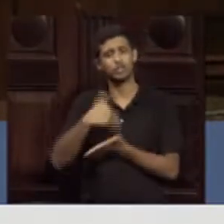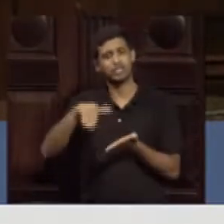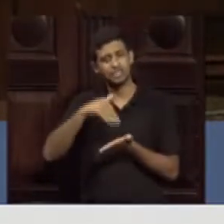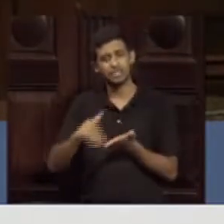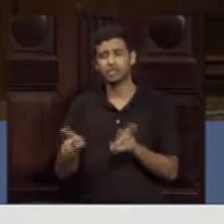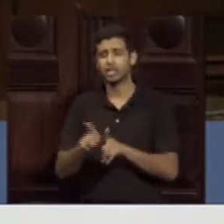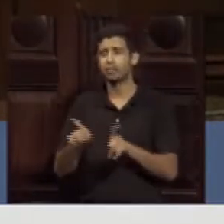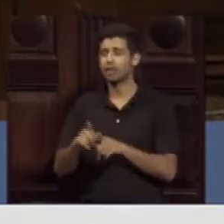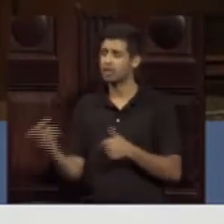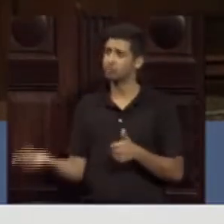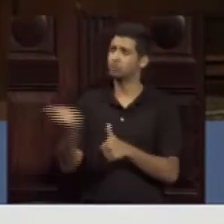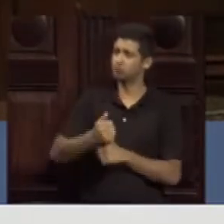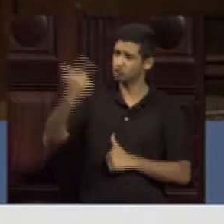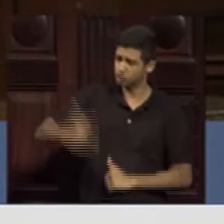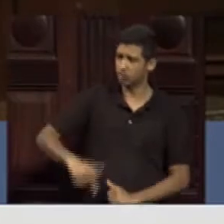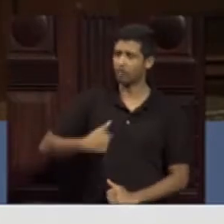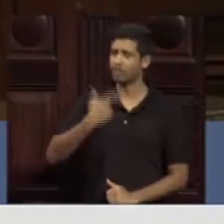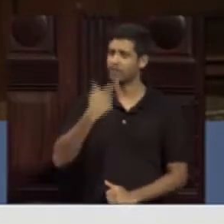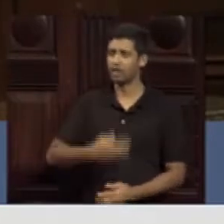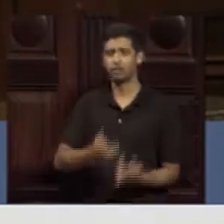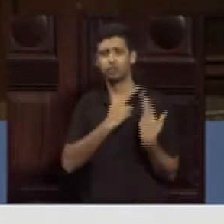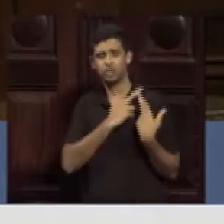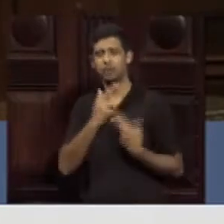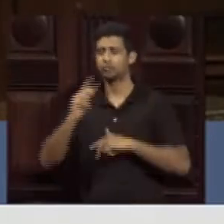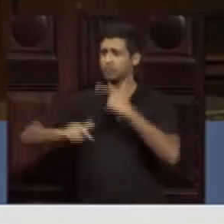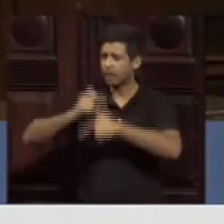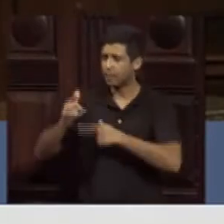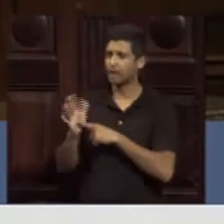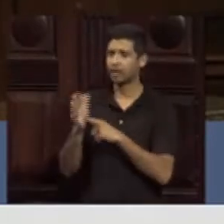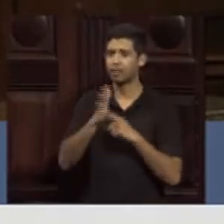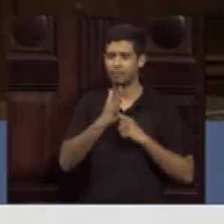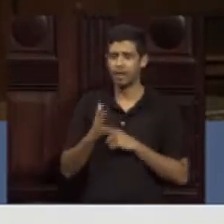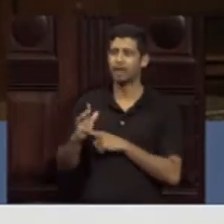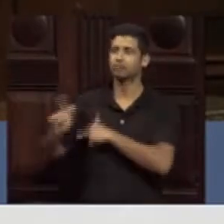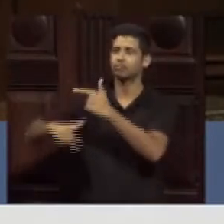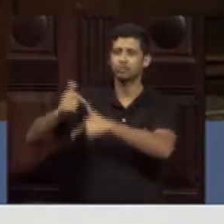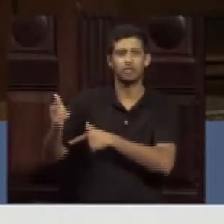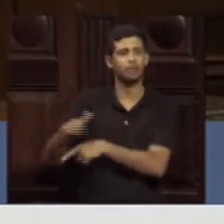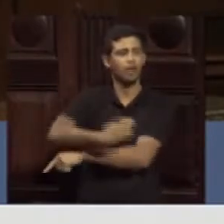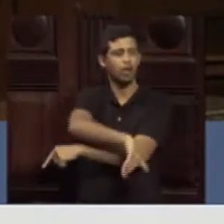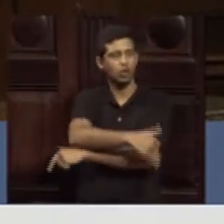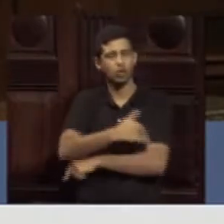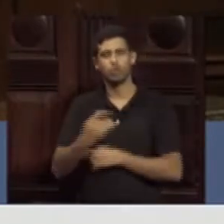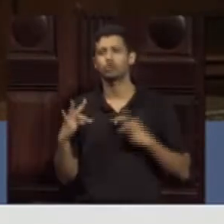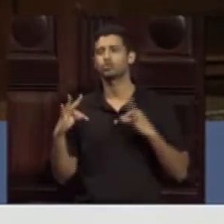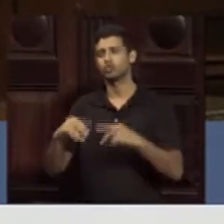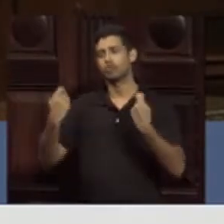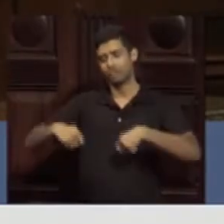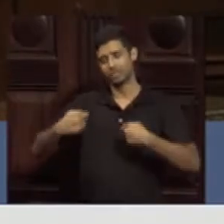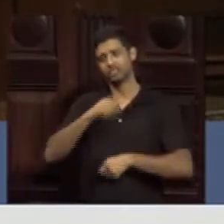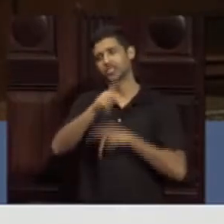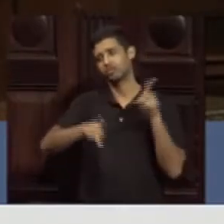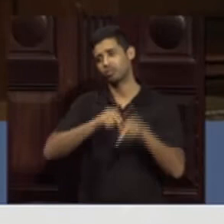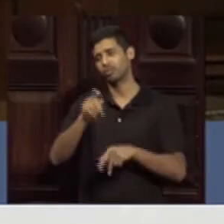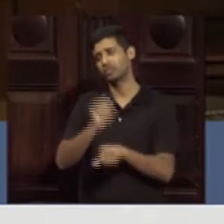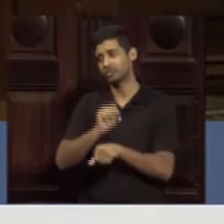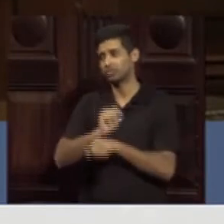autoridade na prefeitura, faça a máquina rodar, coloque os serviços na rua. É isso que a população do Rio de Janeiro